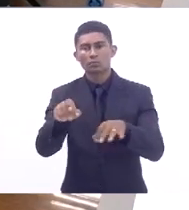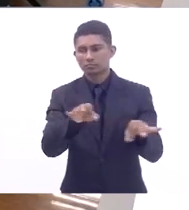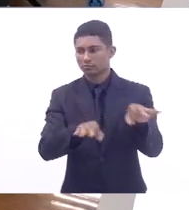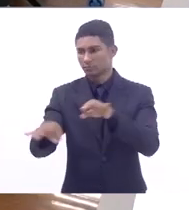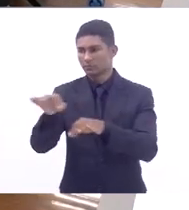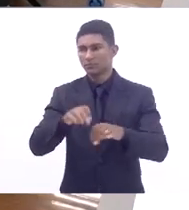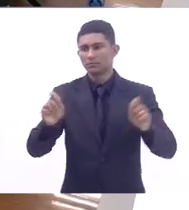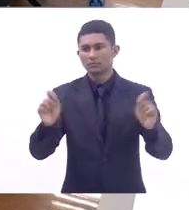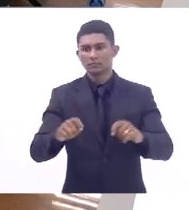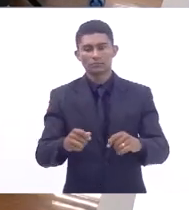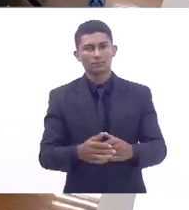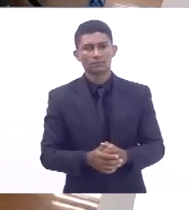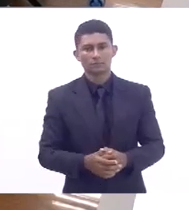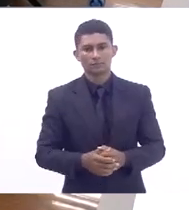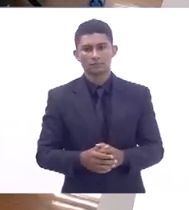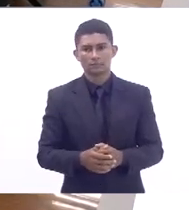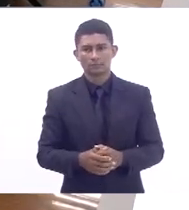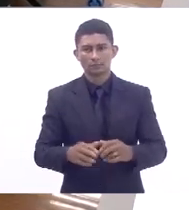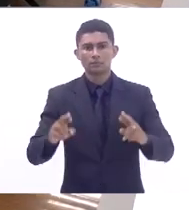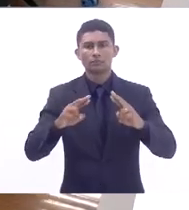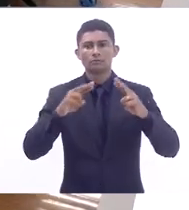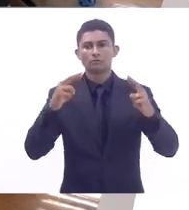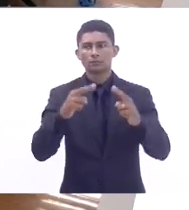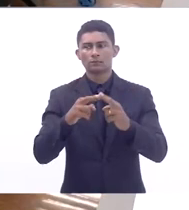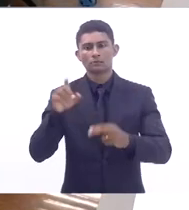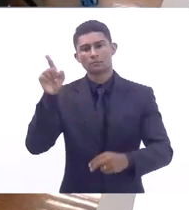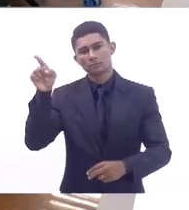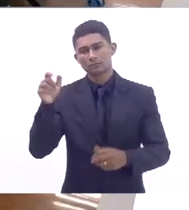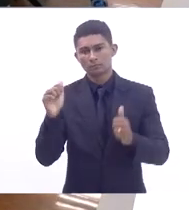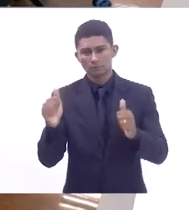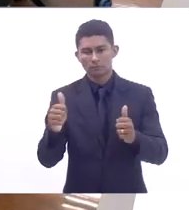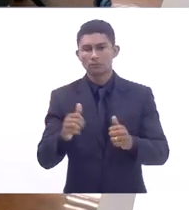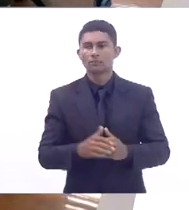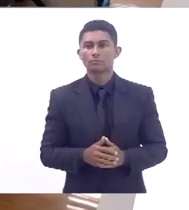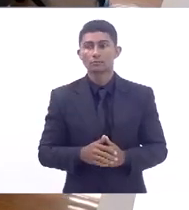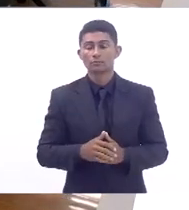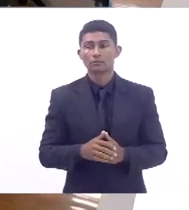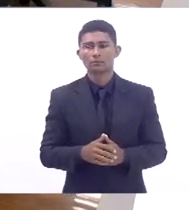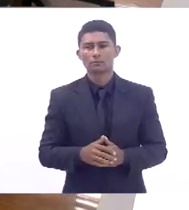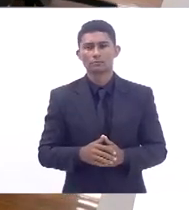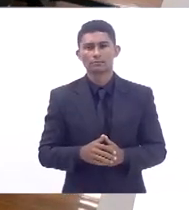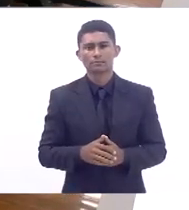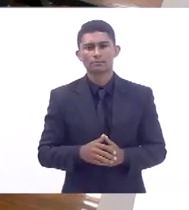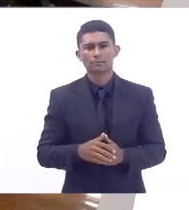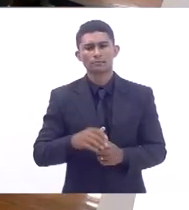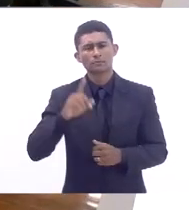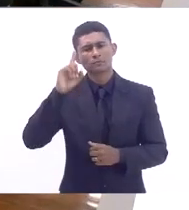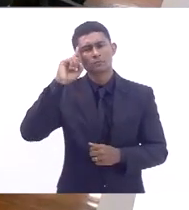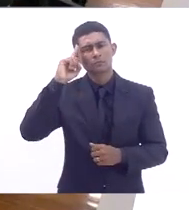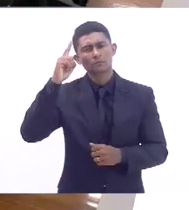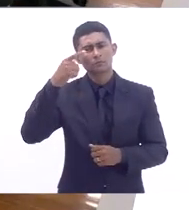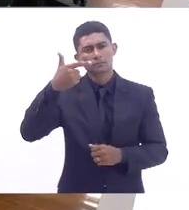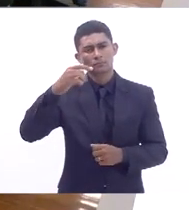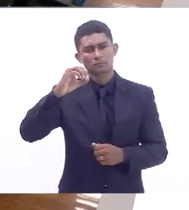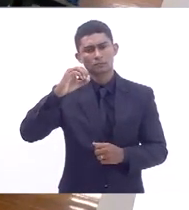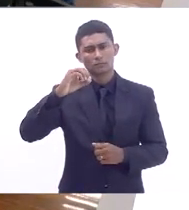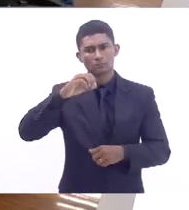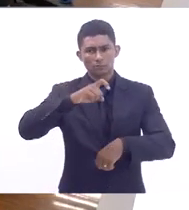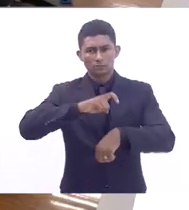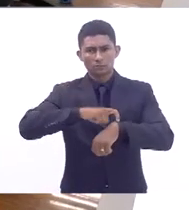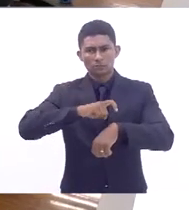problema nenhum não é um velho pagar o juro uma reunião não Bom dia 2015